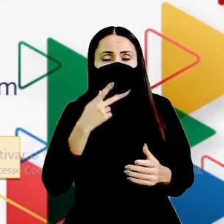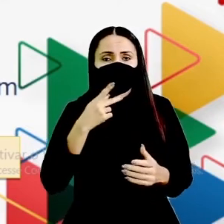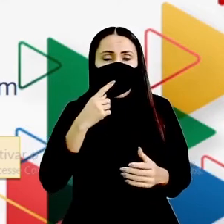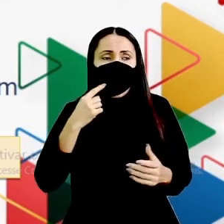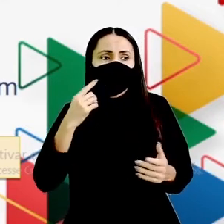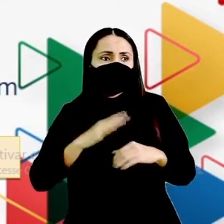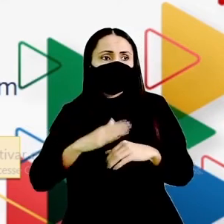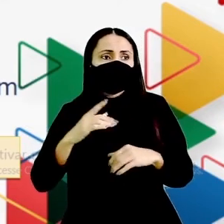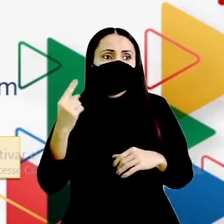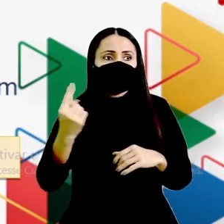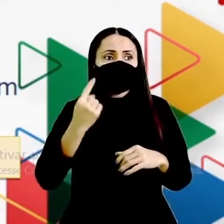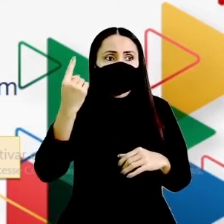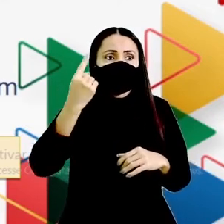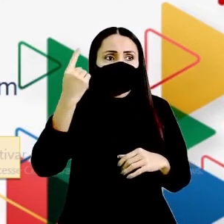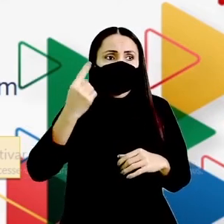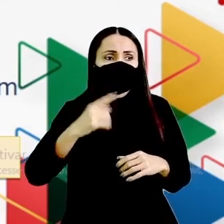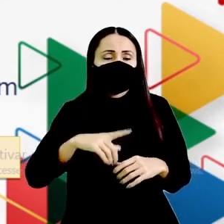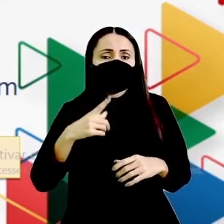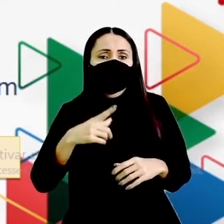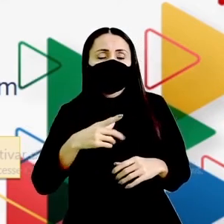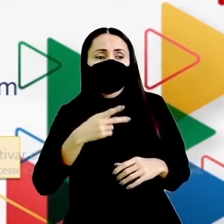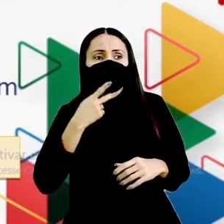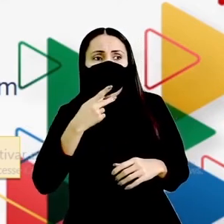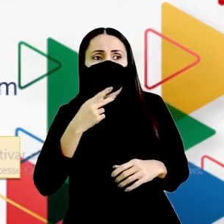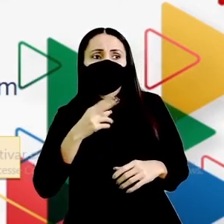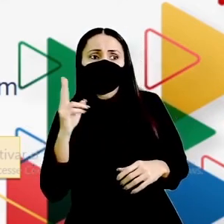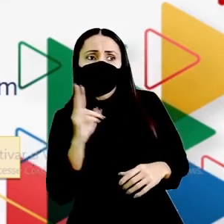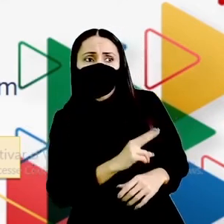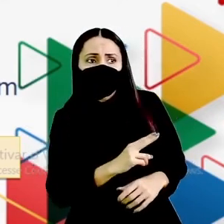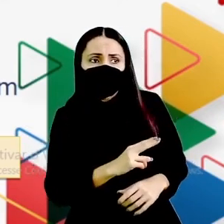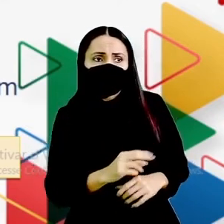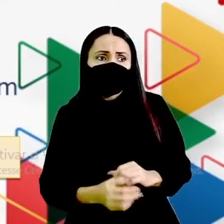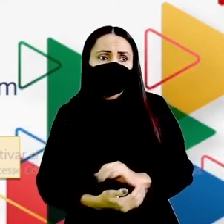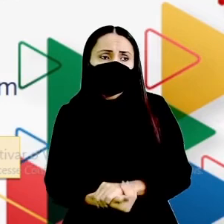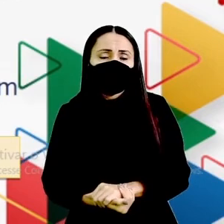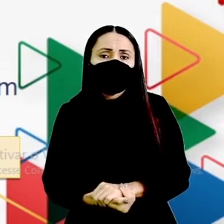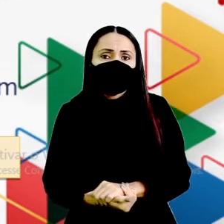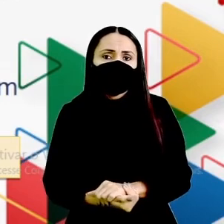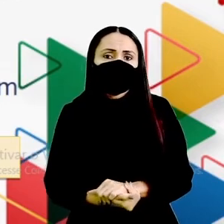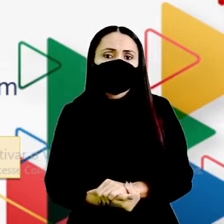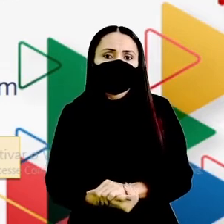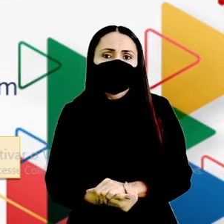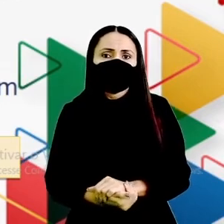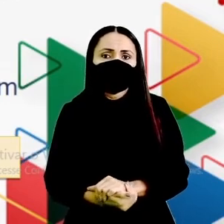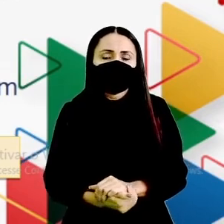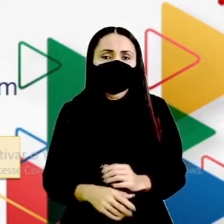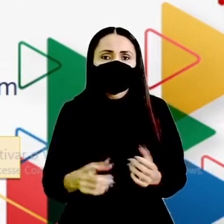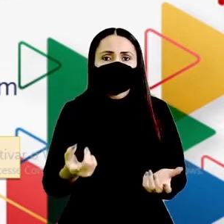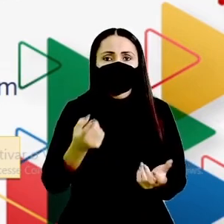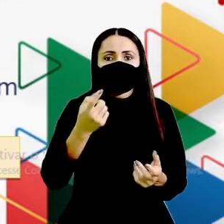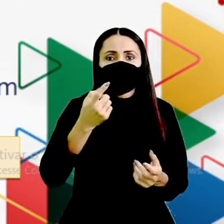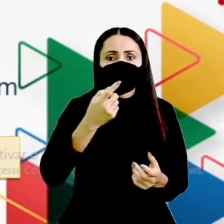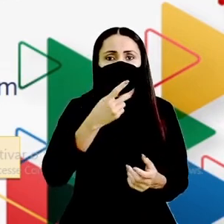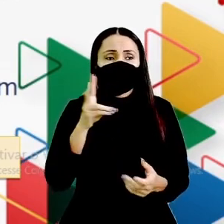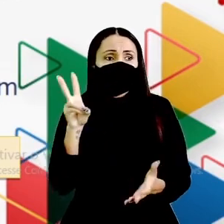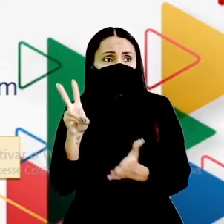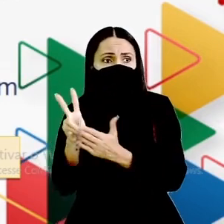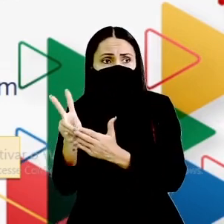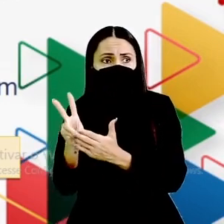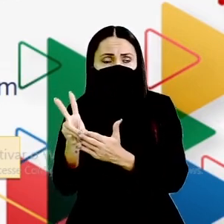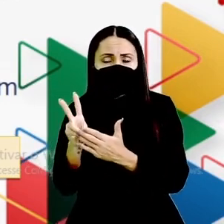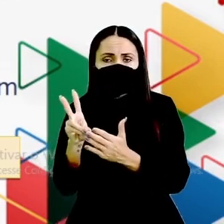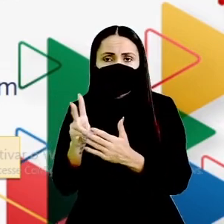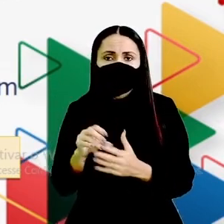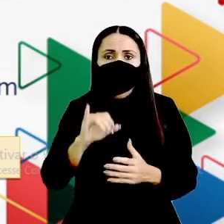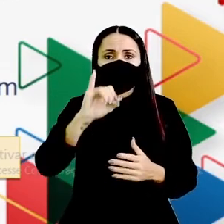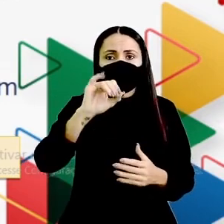diz mais rapidinho, quase não se Quase, percebe. a palavra índio, por exemplo, né? Índio. Nesse segundo i, ele quase que não aparece. É índio. Mas, Né?